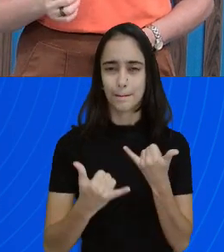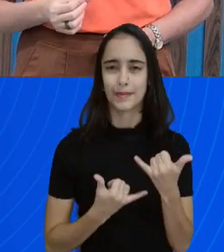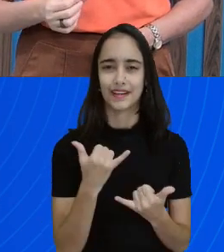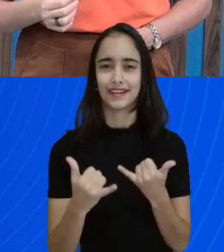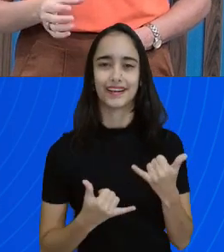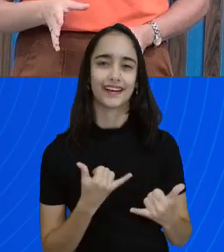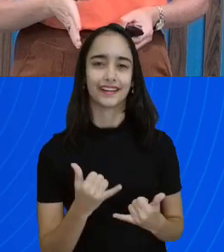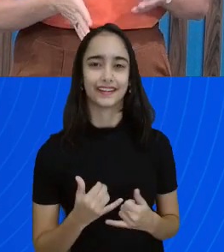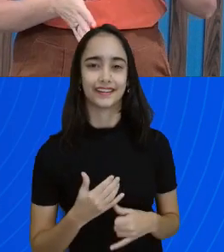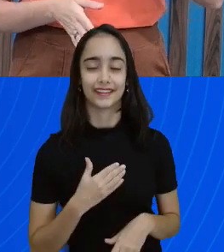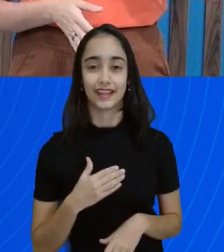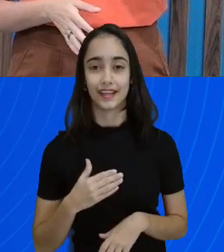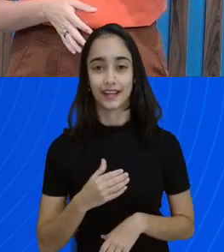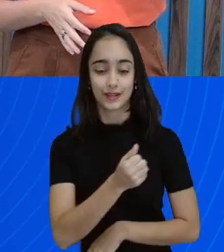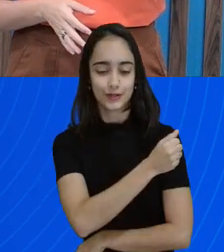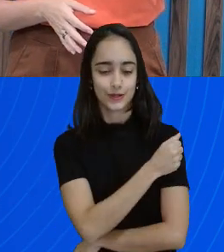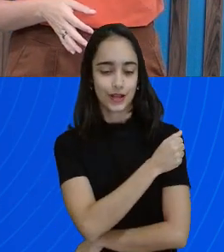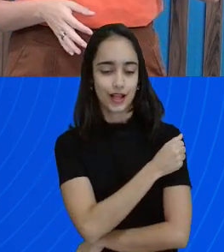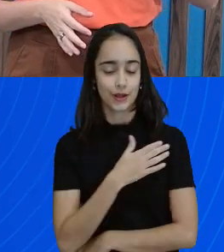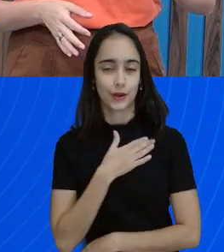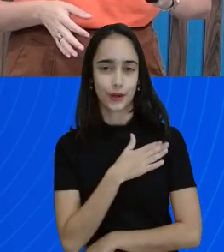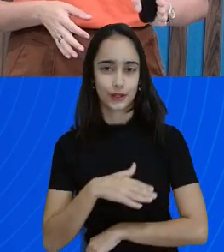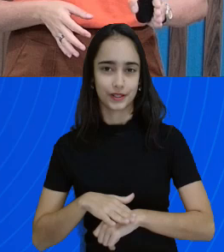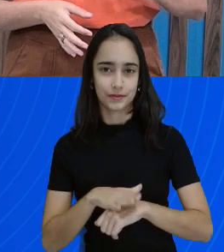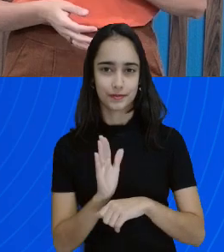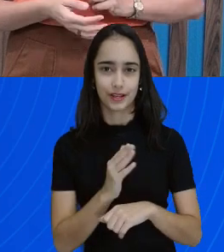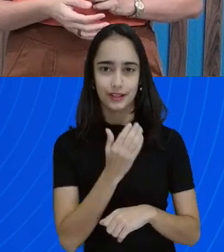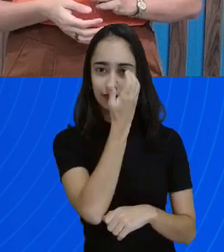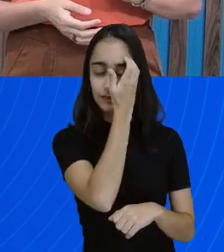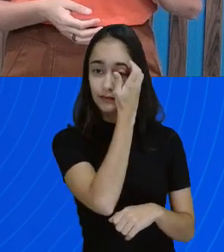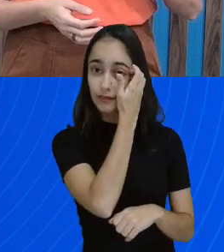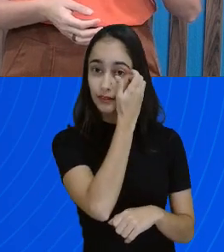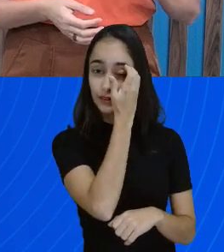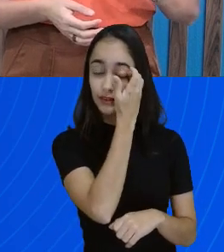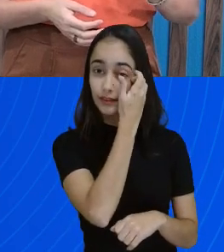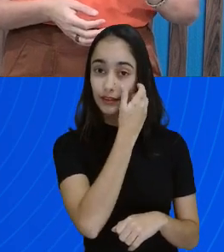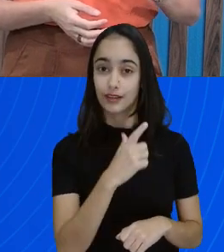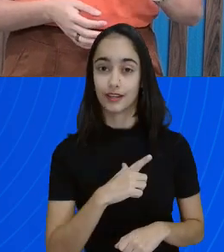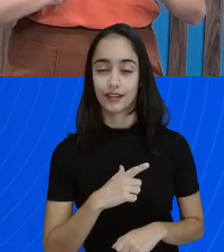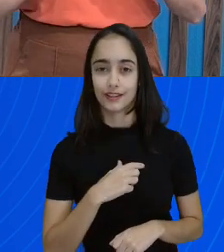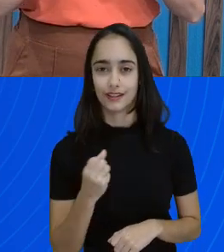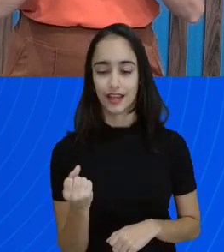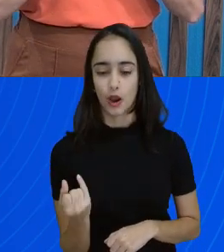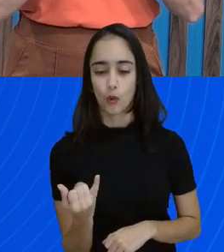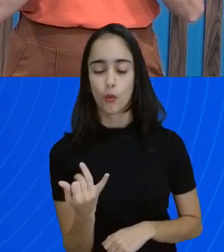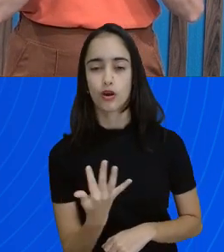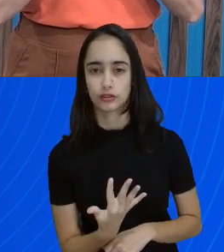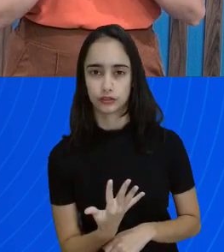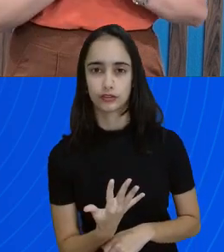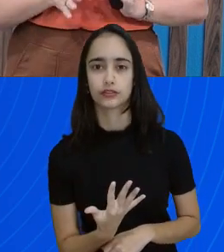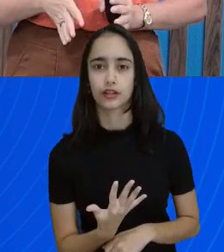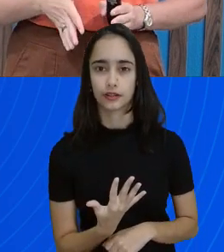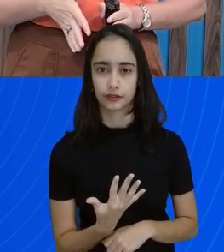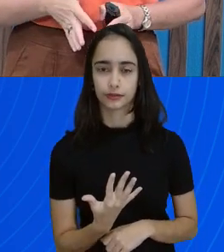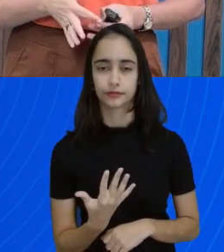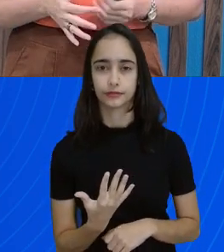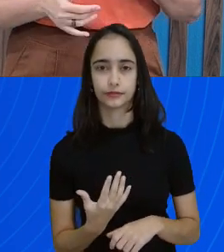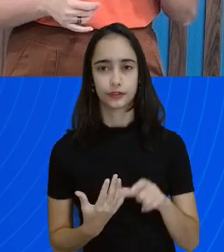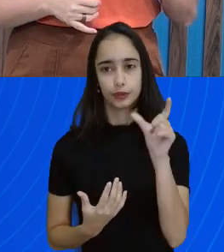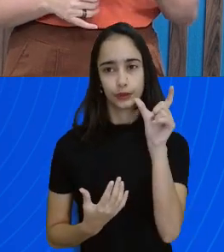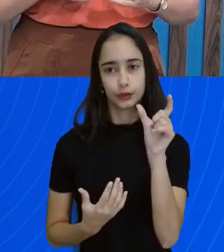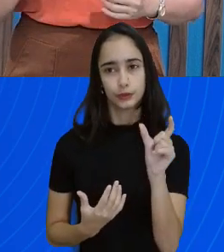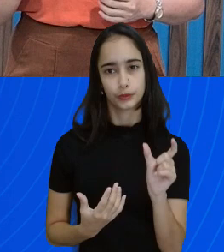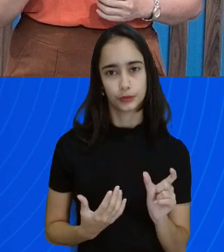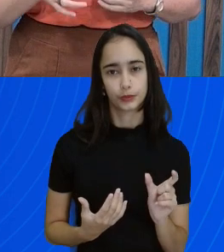dos alunos. Tem a quantidade, não é? Ao lado. Tem depois o nome das